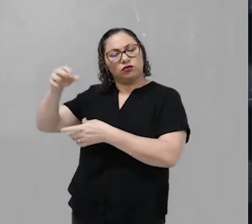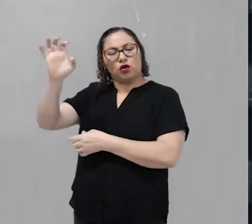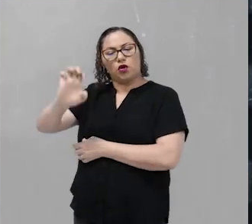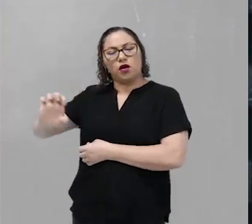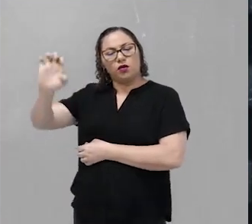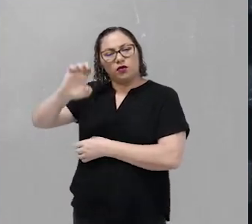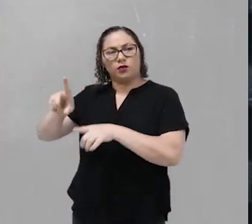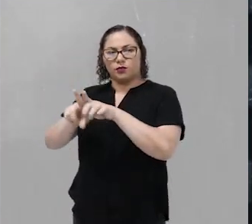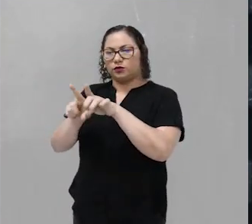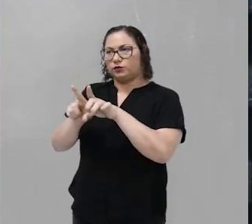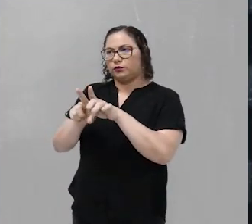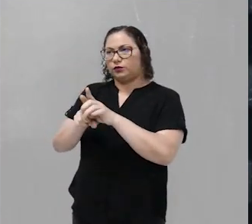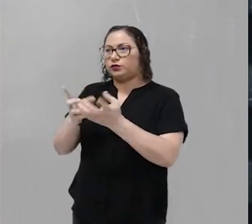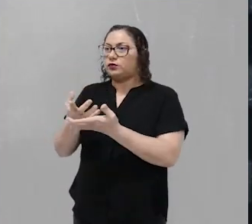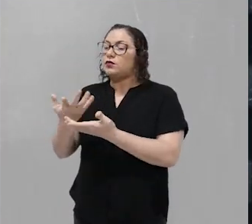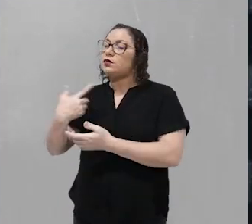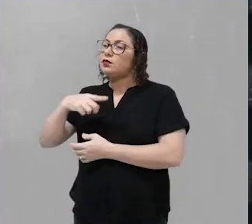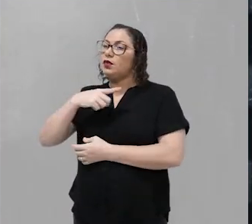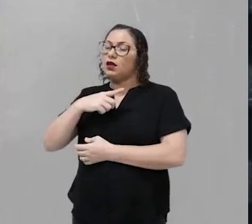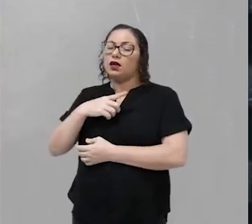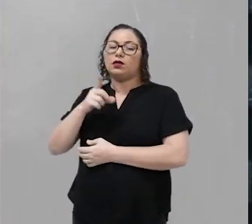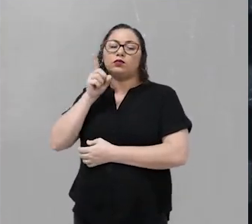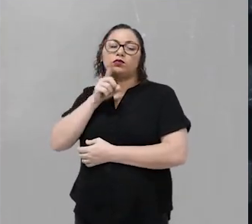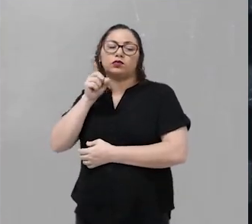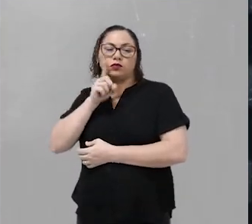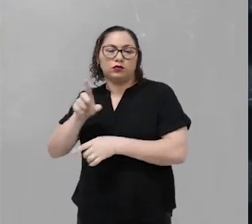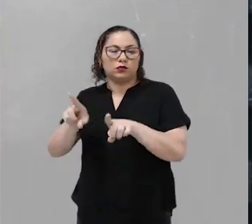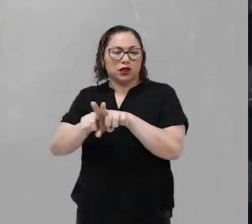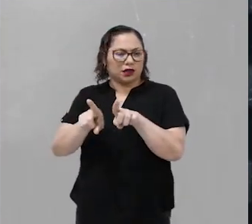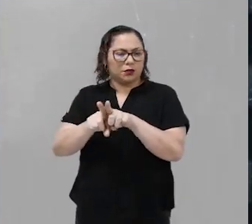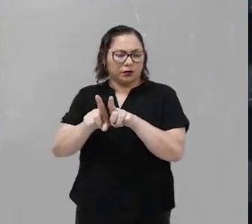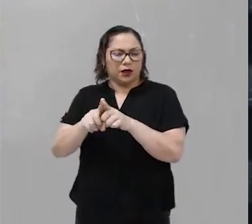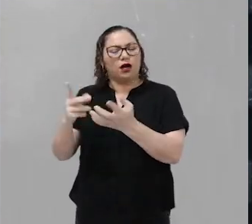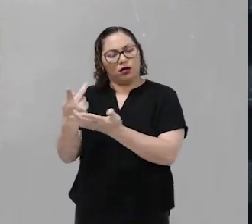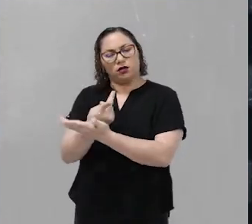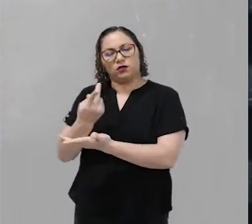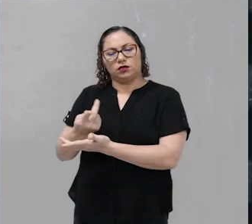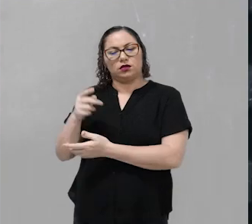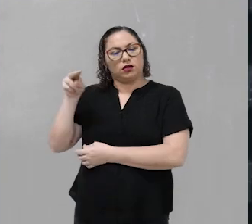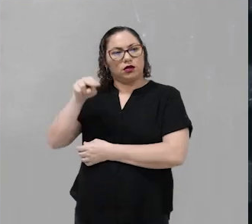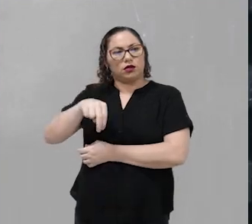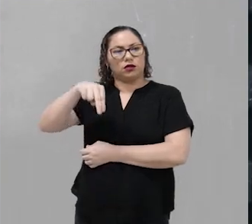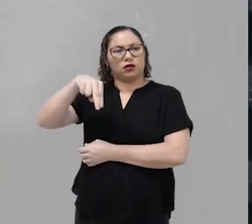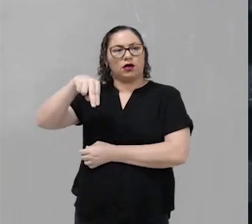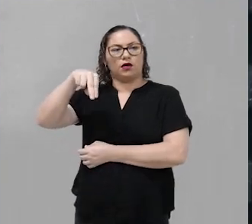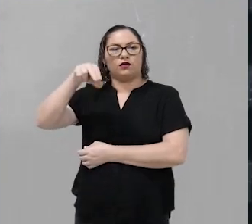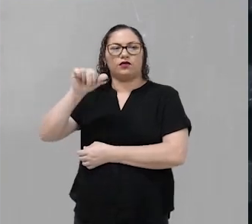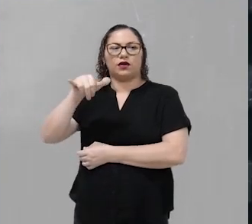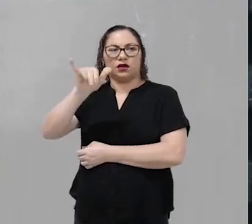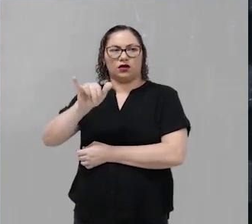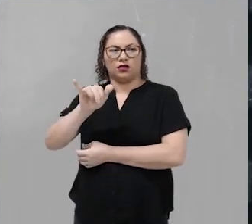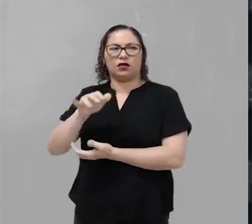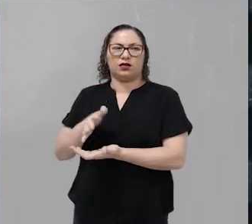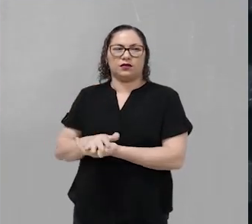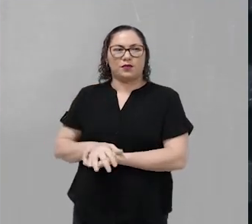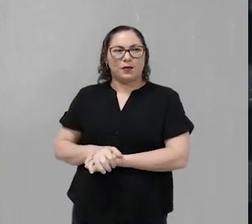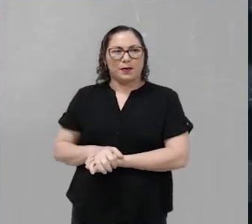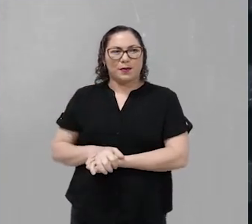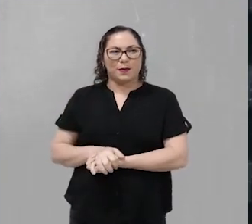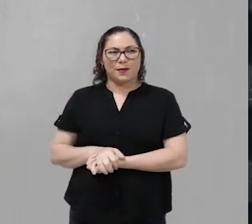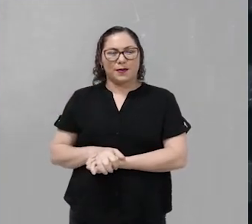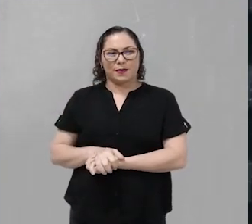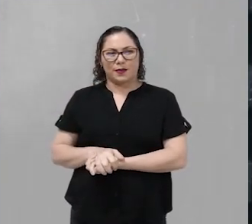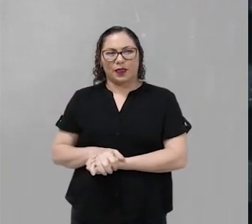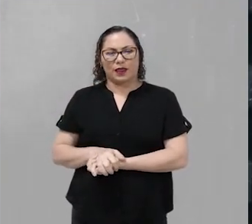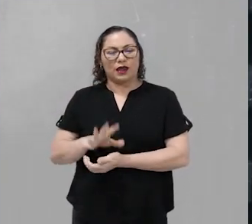Paris. E também na América do Norte, nos Estados Unidos, isso aconteceu em Nova York. Então são os exemplos aí desse tipo